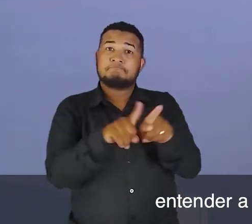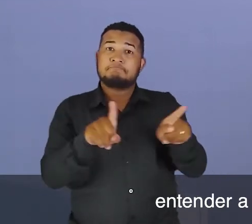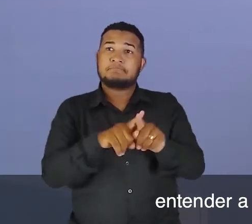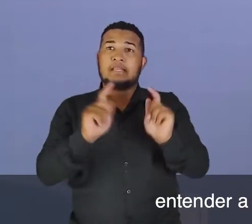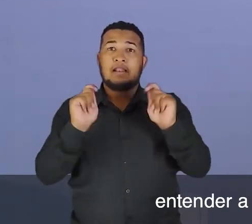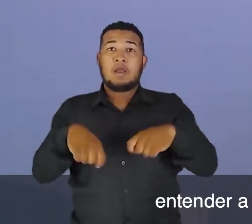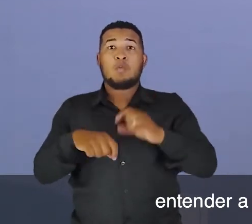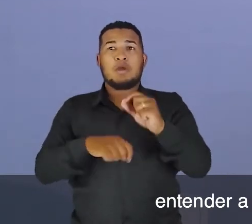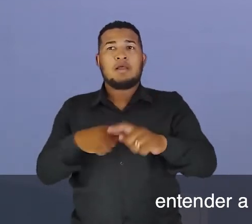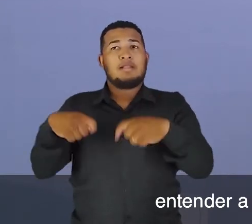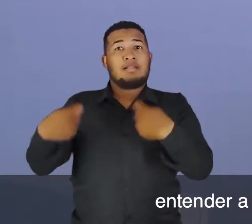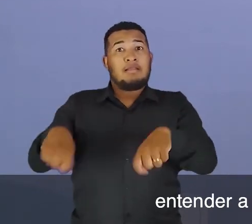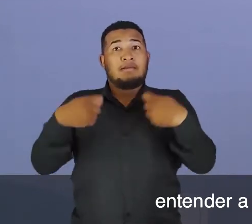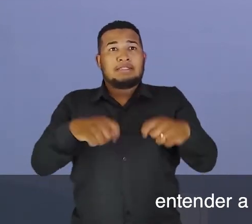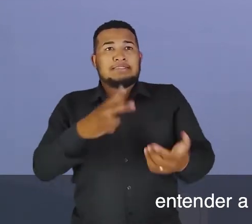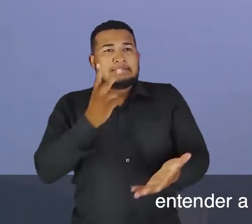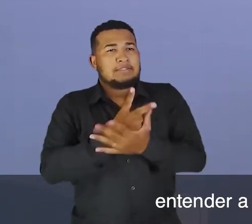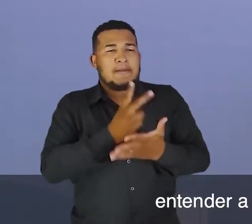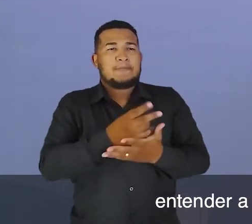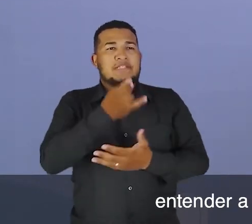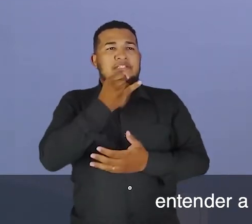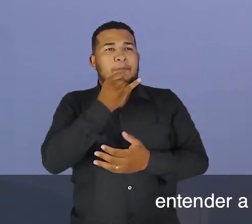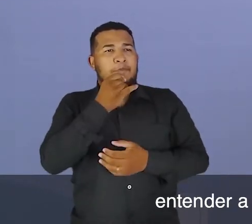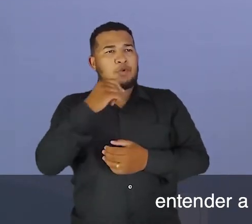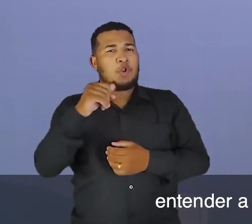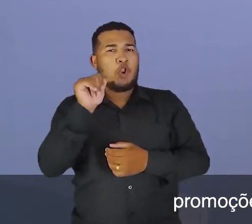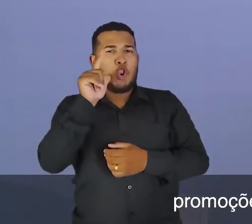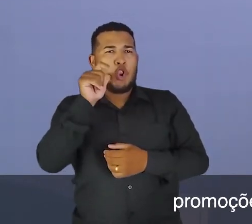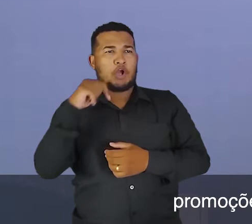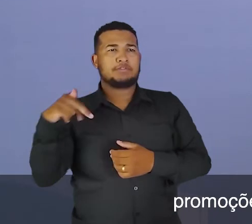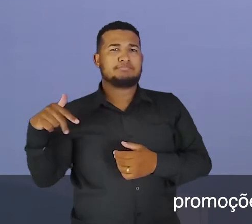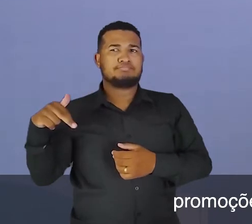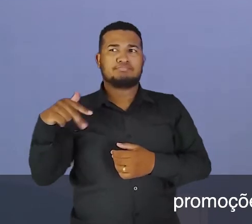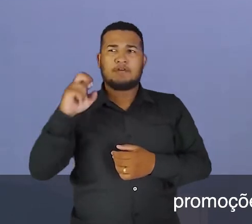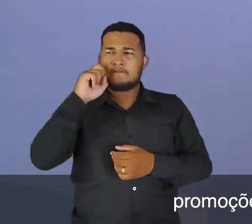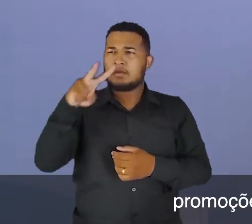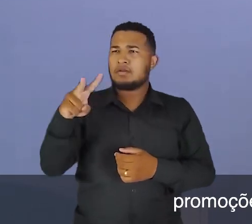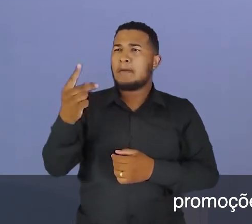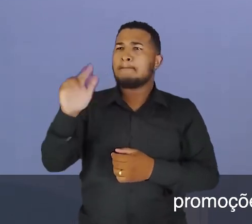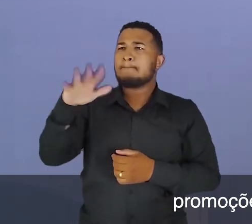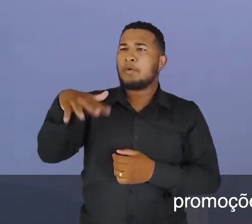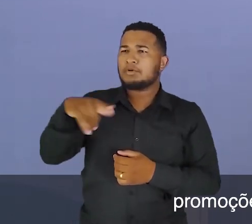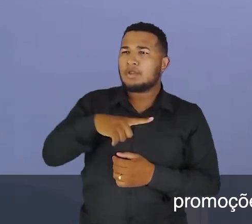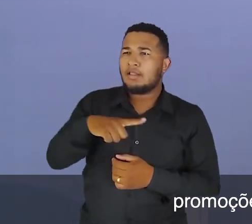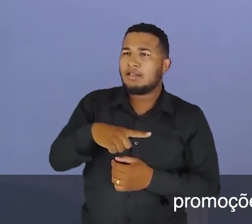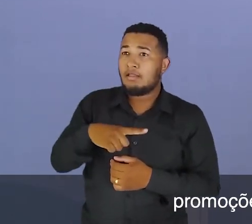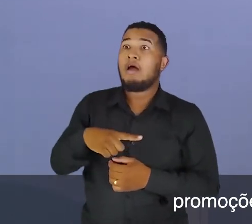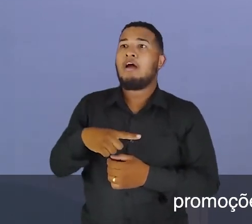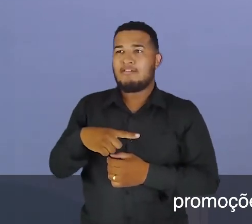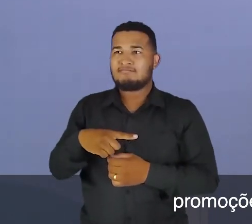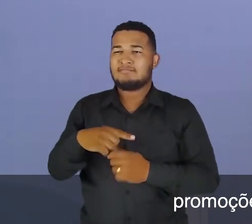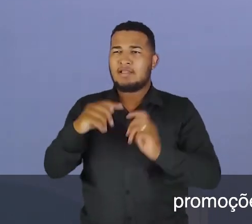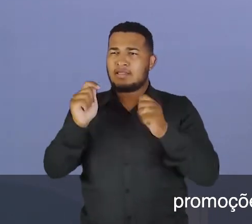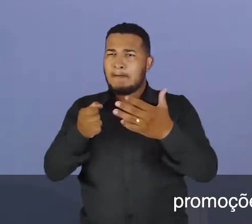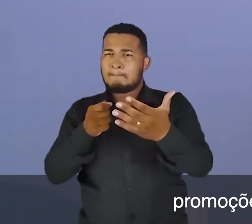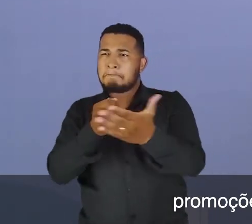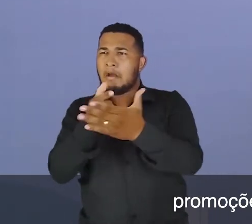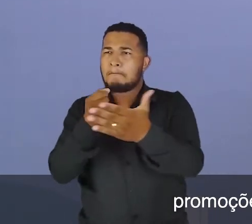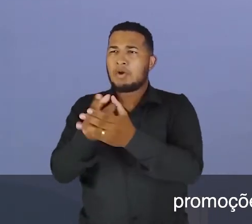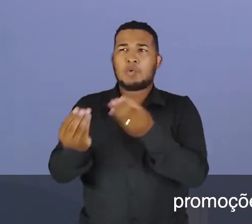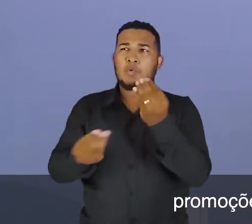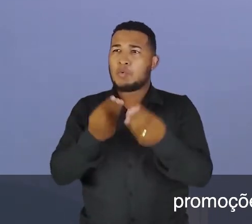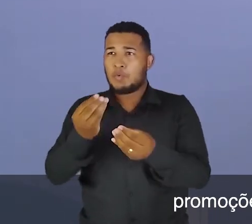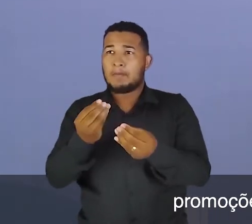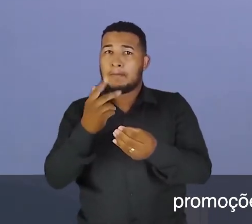a necessidade de passar perto de uma loja e verificar promoções que você pode fazer, pagamentos, inclusive